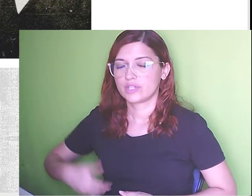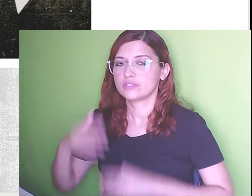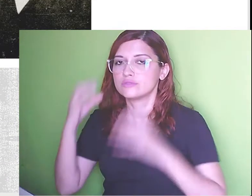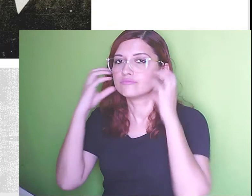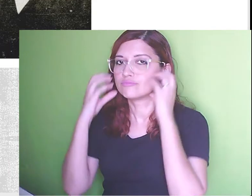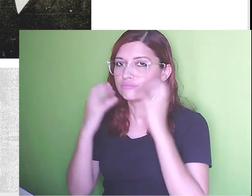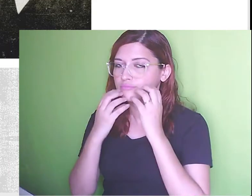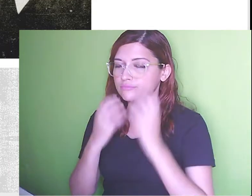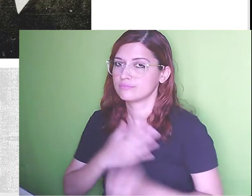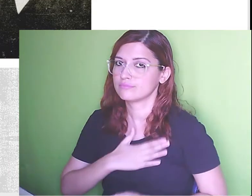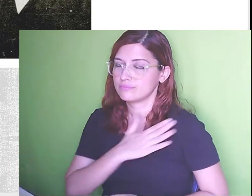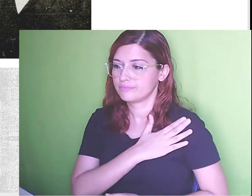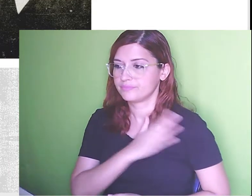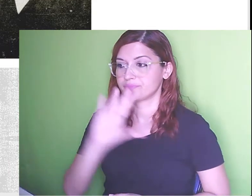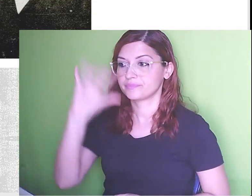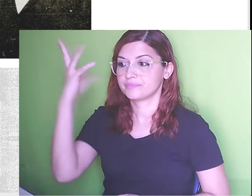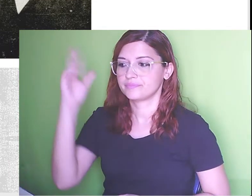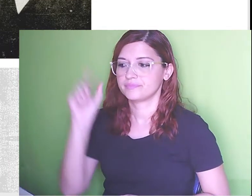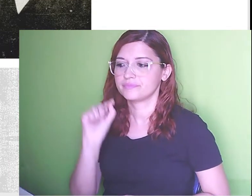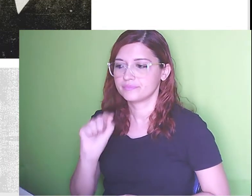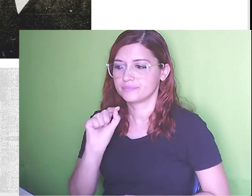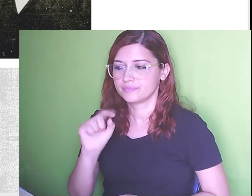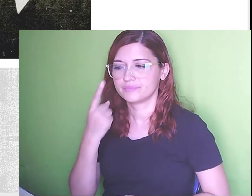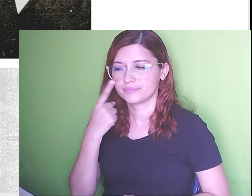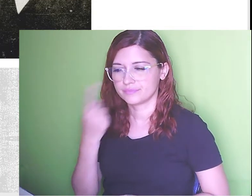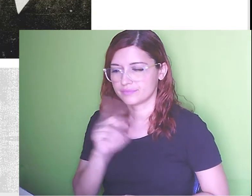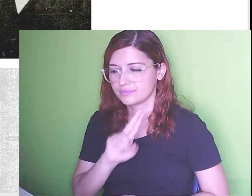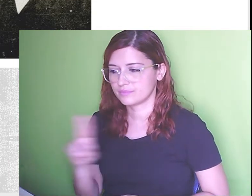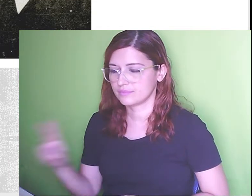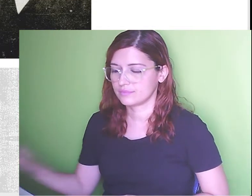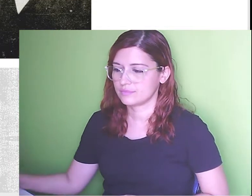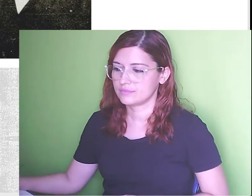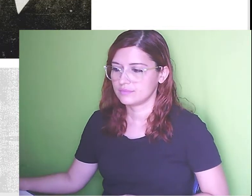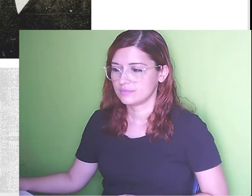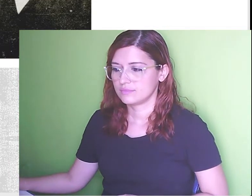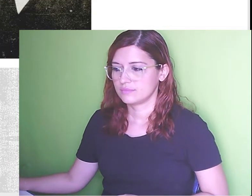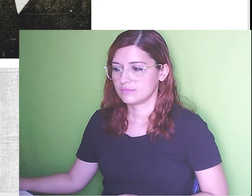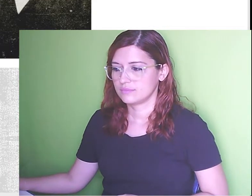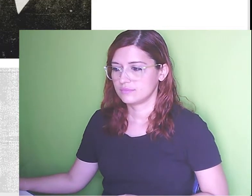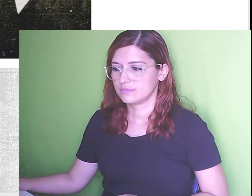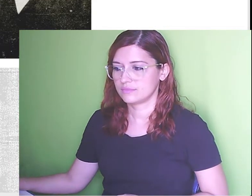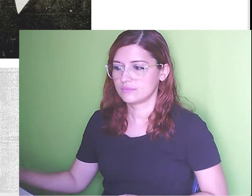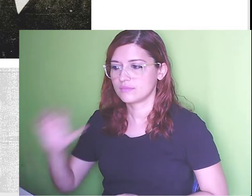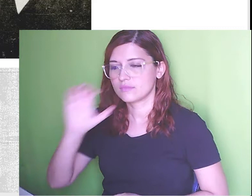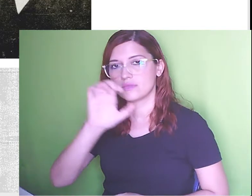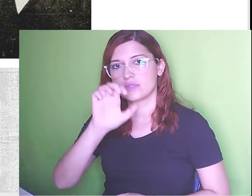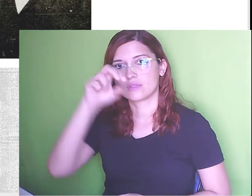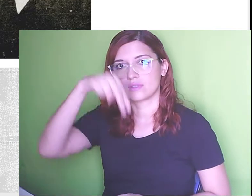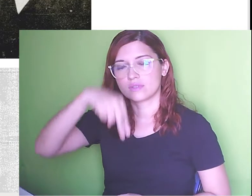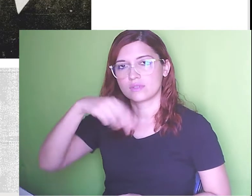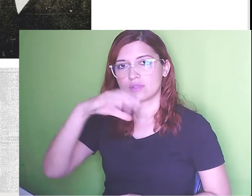No governo de Marechal Deodoro também houve o encilhamento.